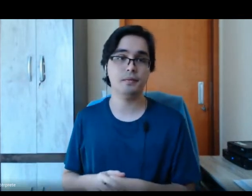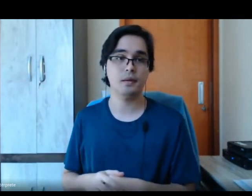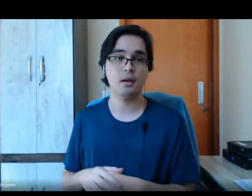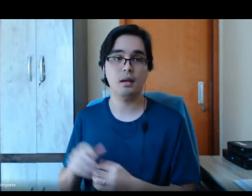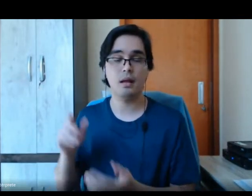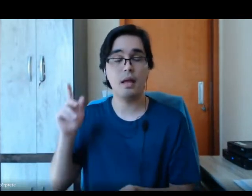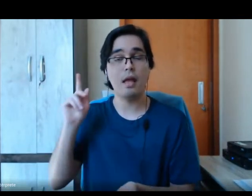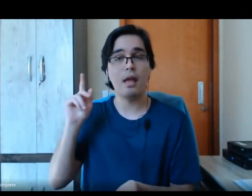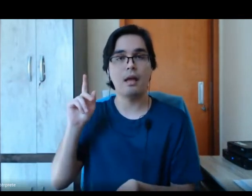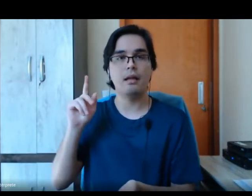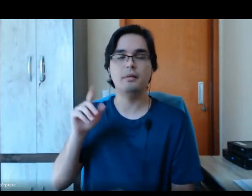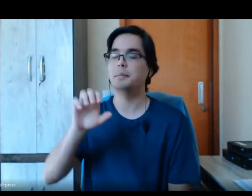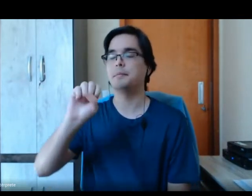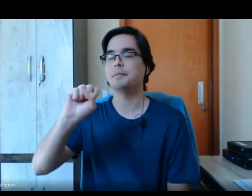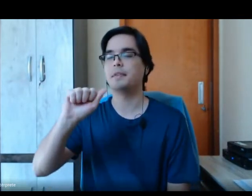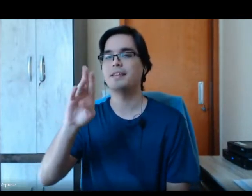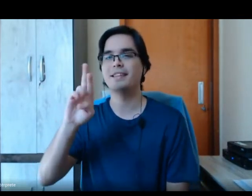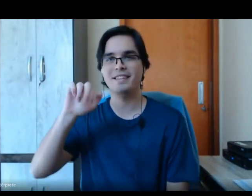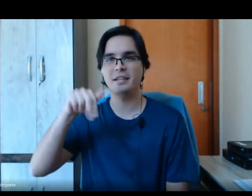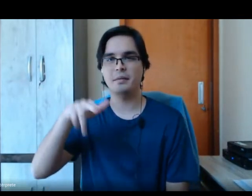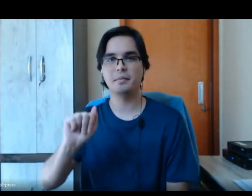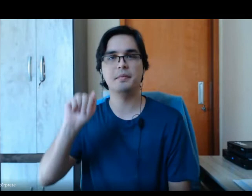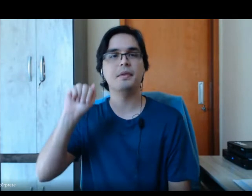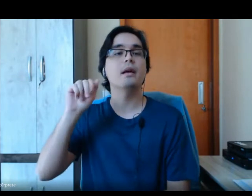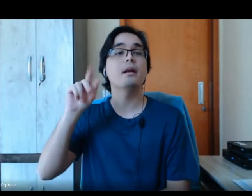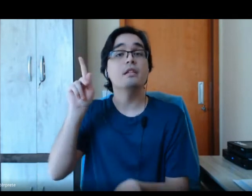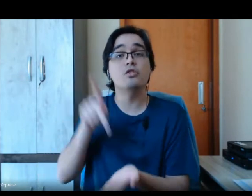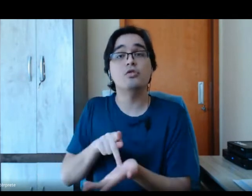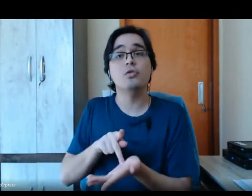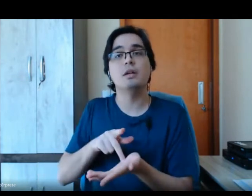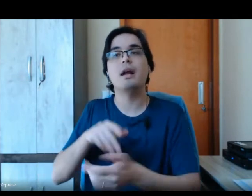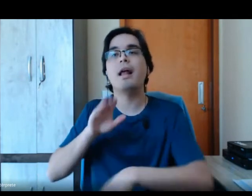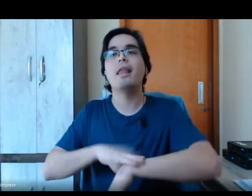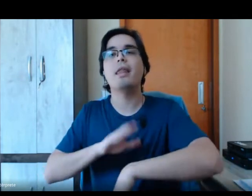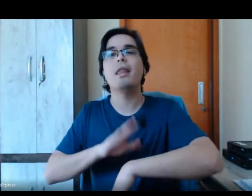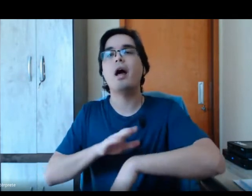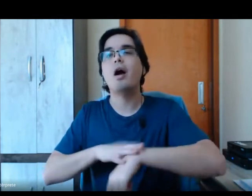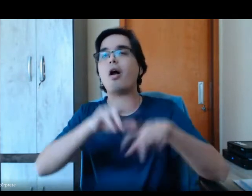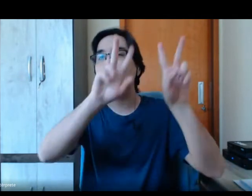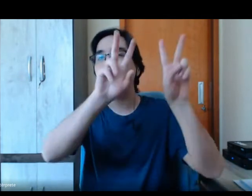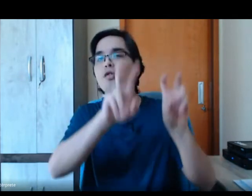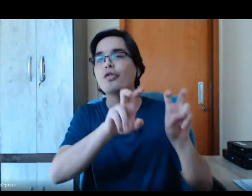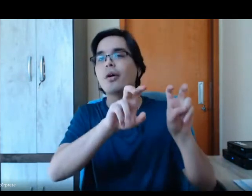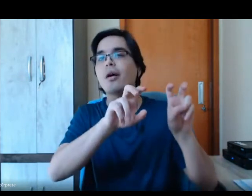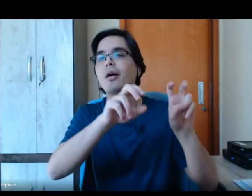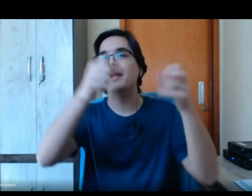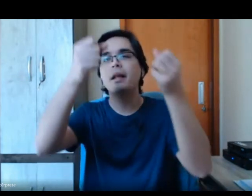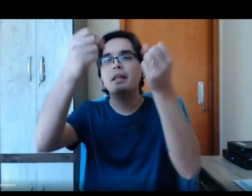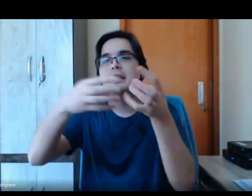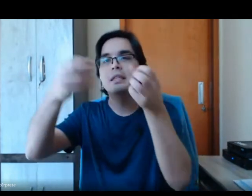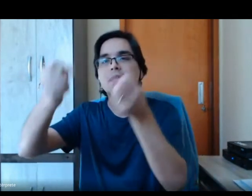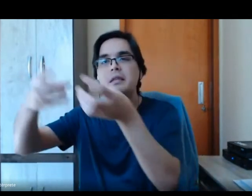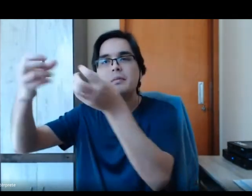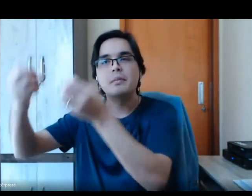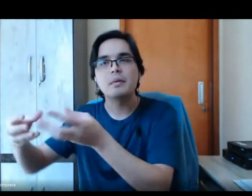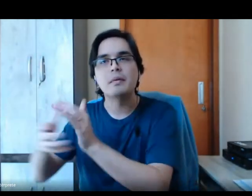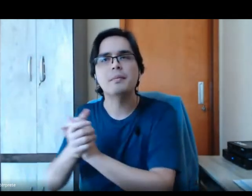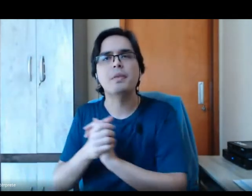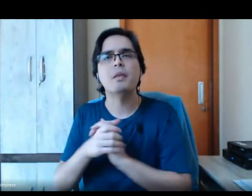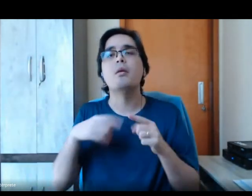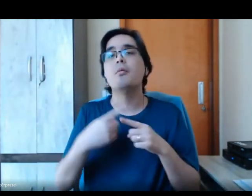segunda semana, né, com eles. Sim, na verdade são subtópicos, né, Sabrina? Se a gente pode pensar assim, é um tópico e ele fica